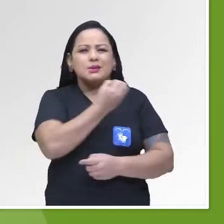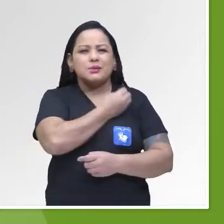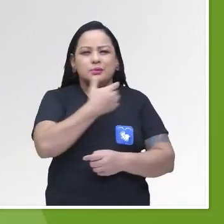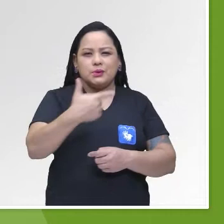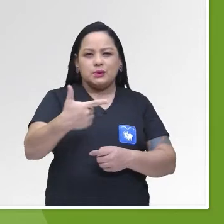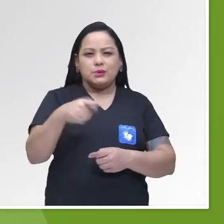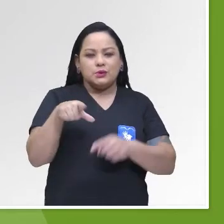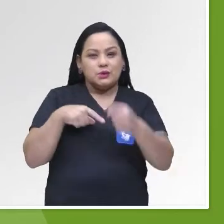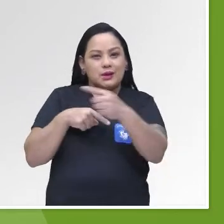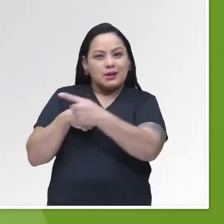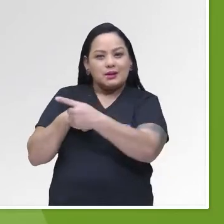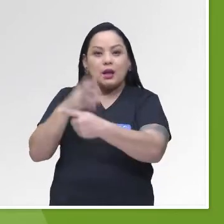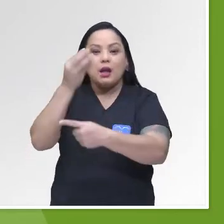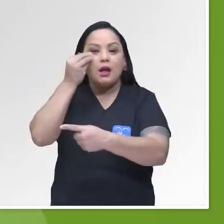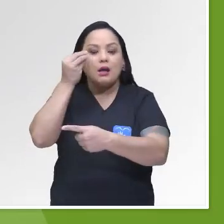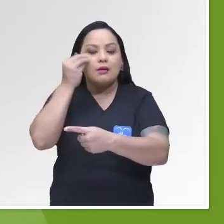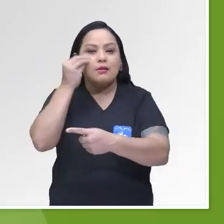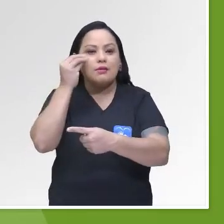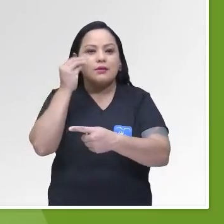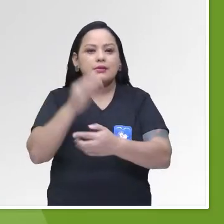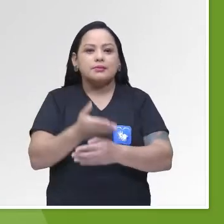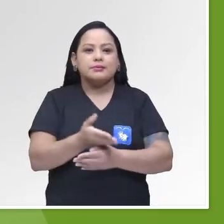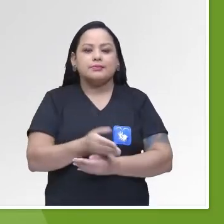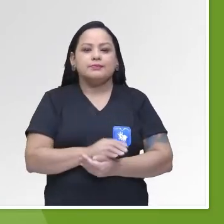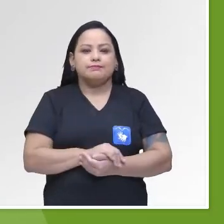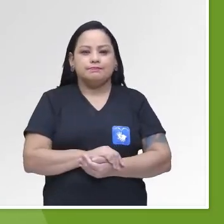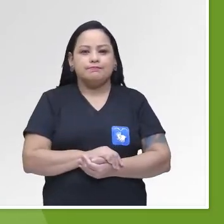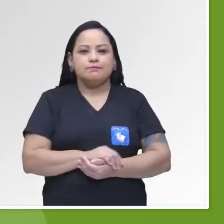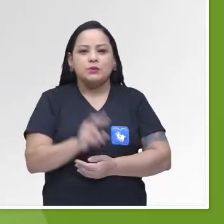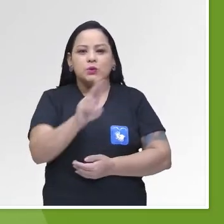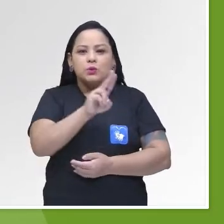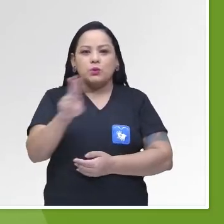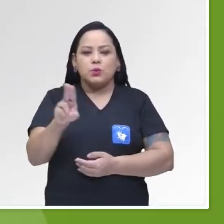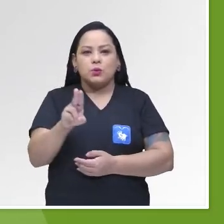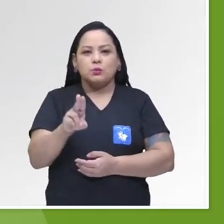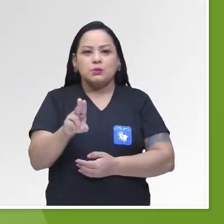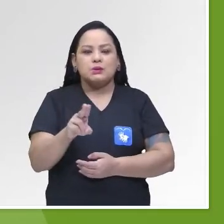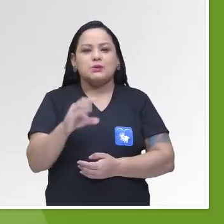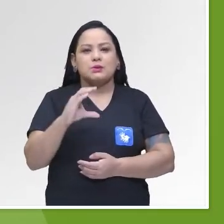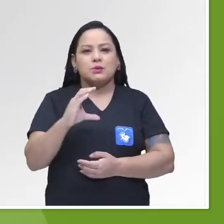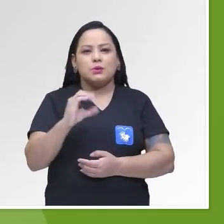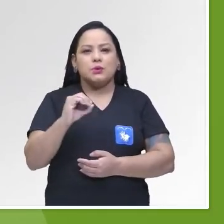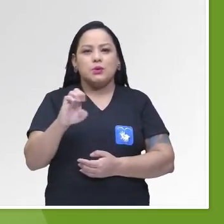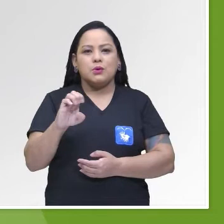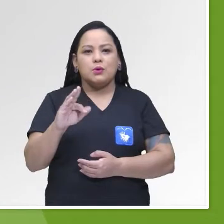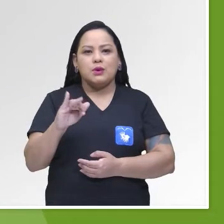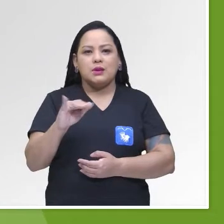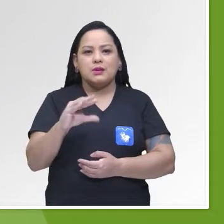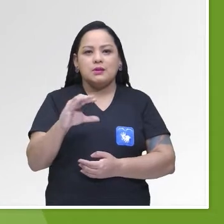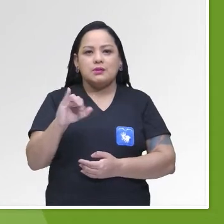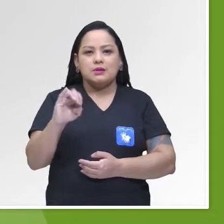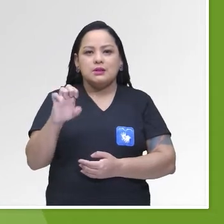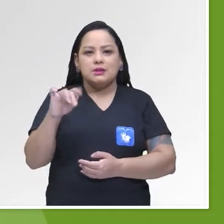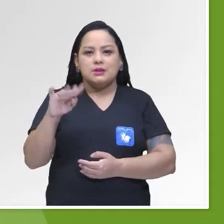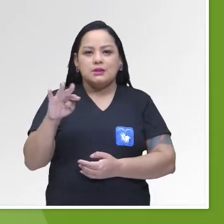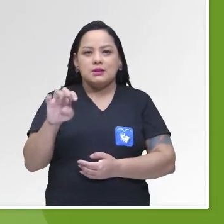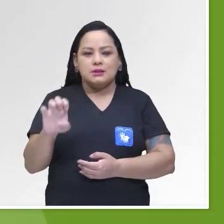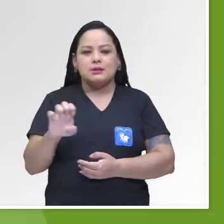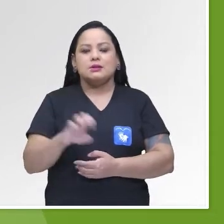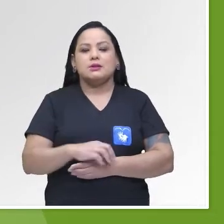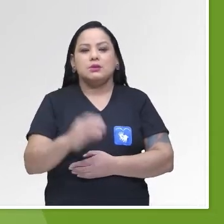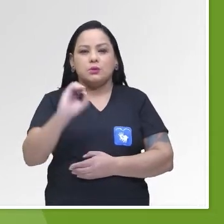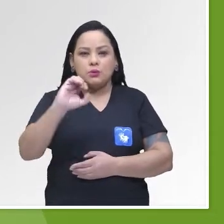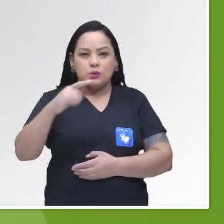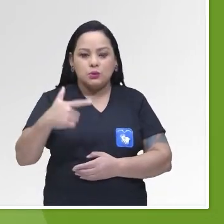aí que vocês estão vendo na frente é chamado de coeficiente, tá? O oxigênio,